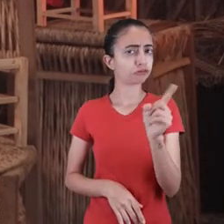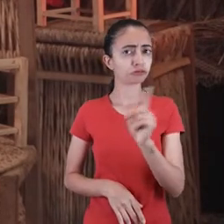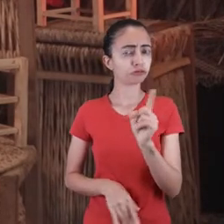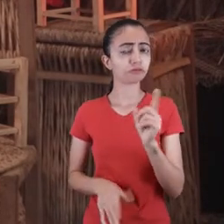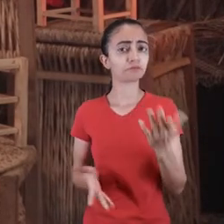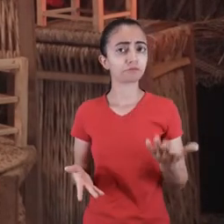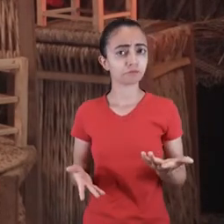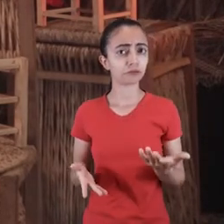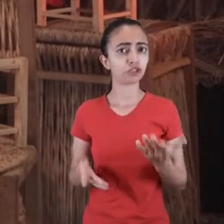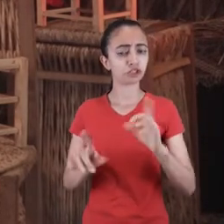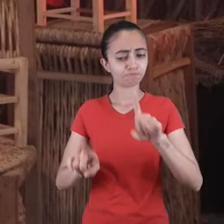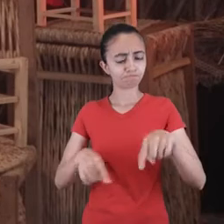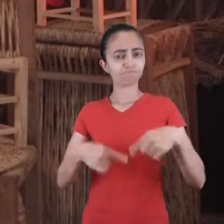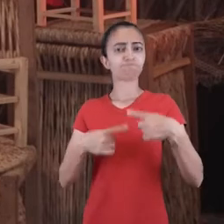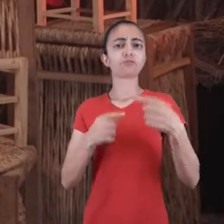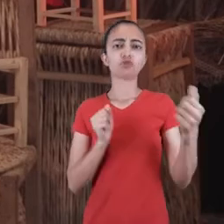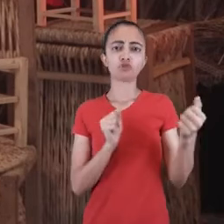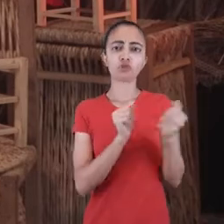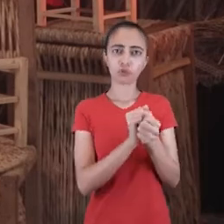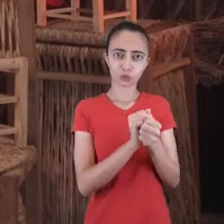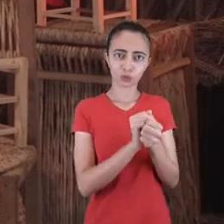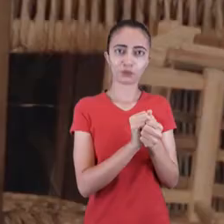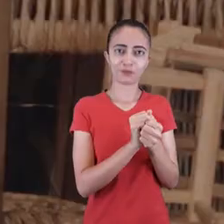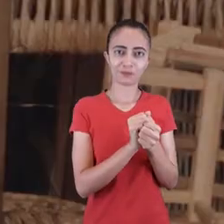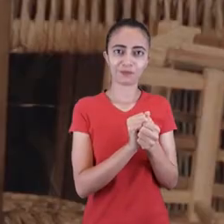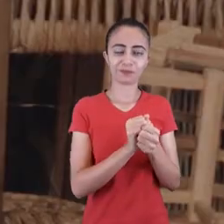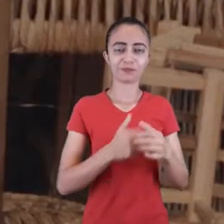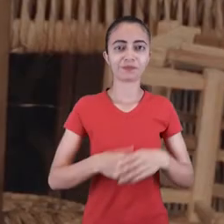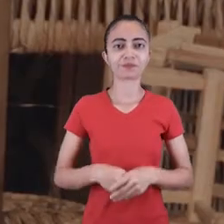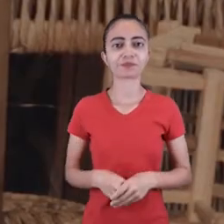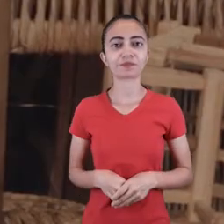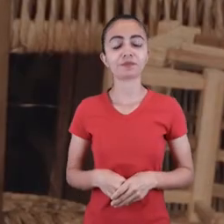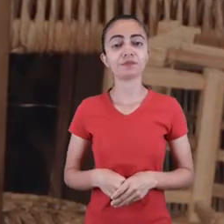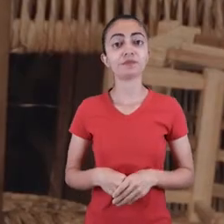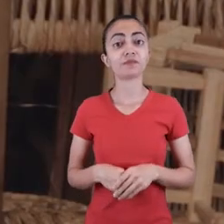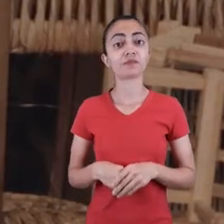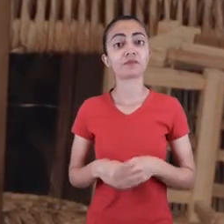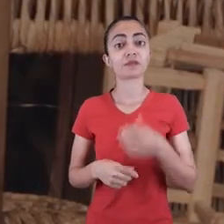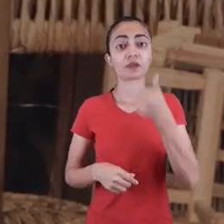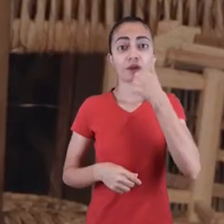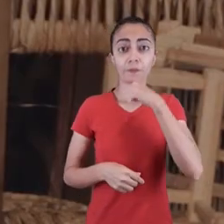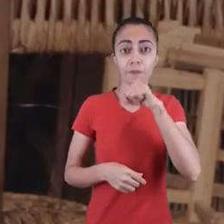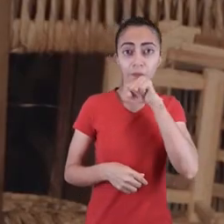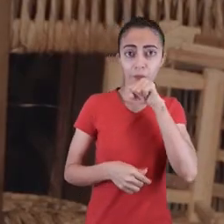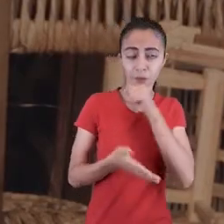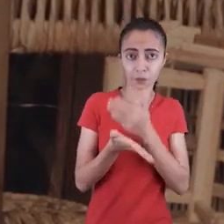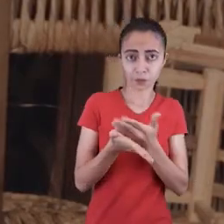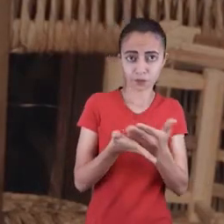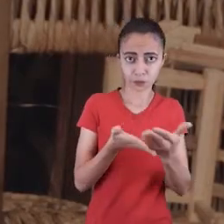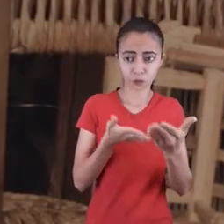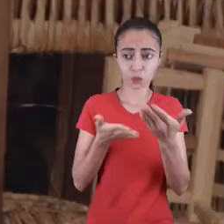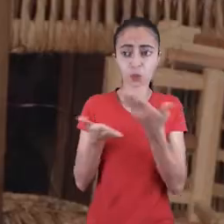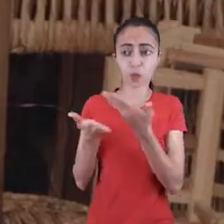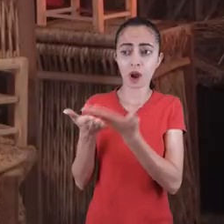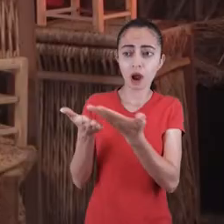dificuldade de enfrentar com a gente. Minha mãe, ela começou a dar